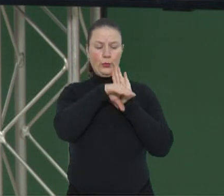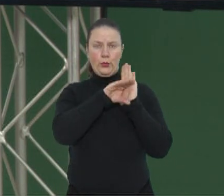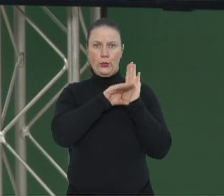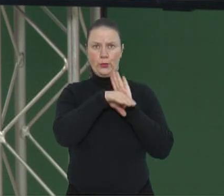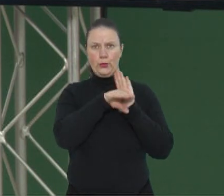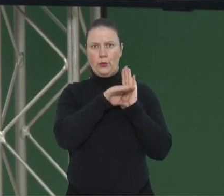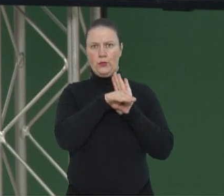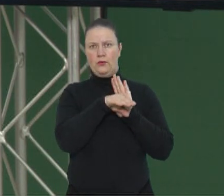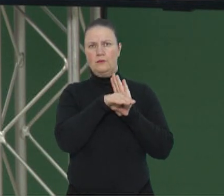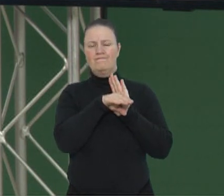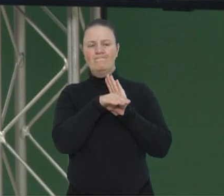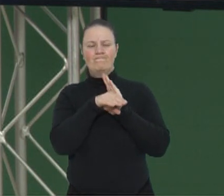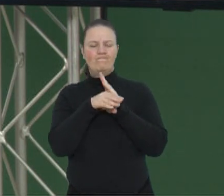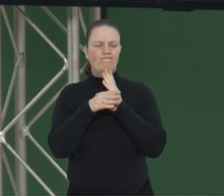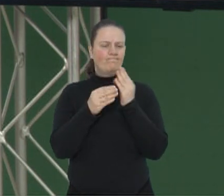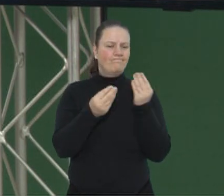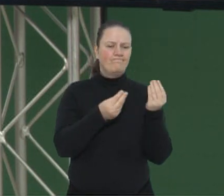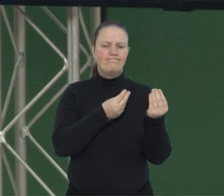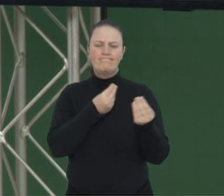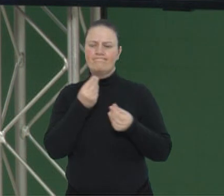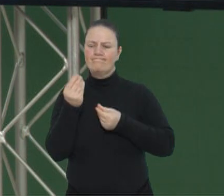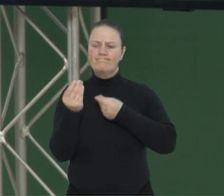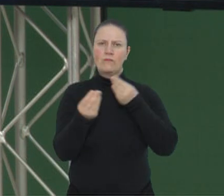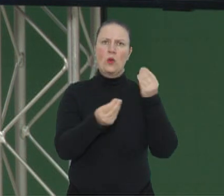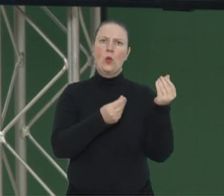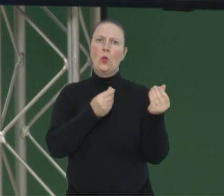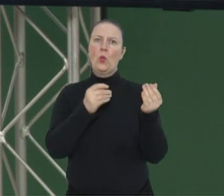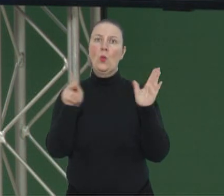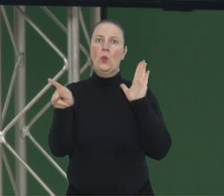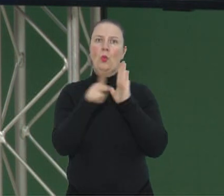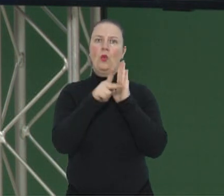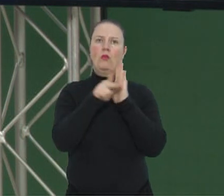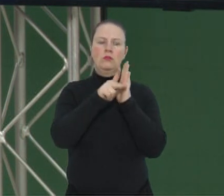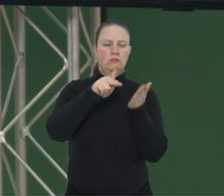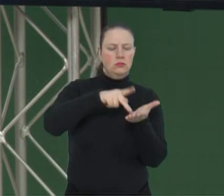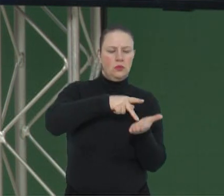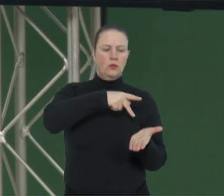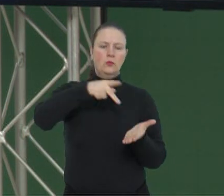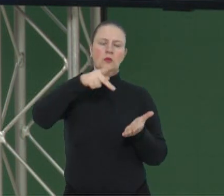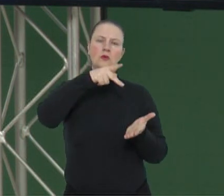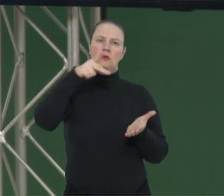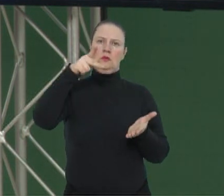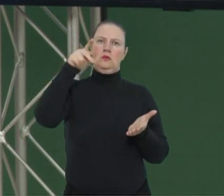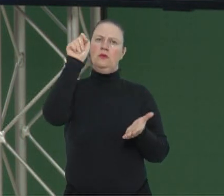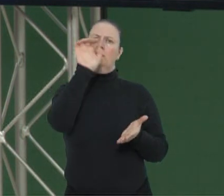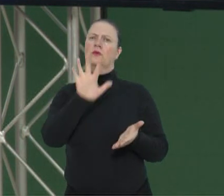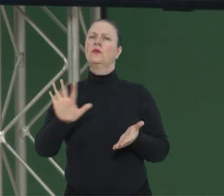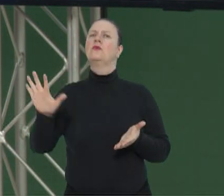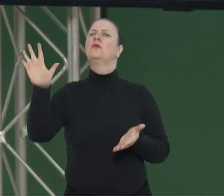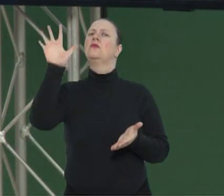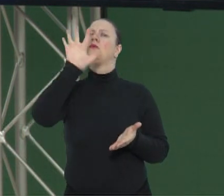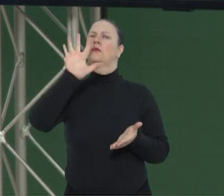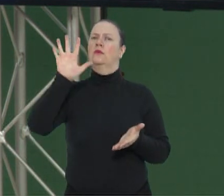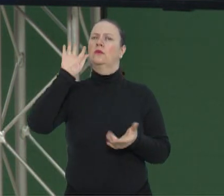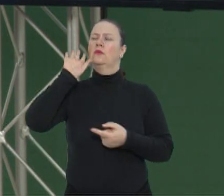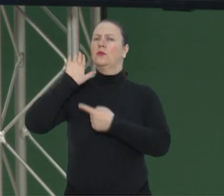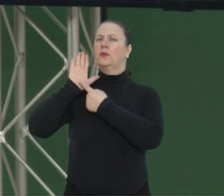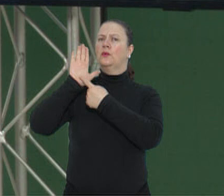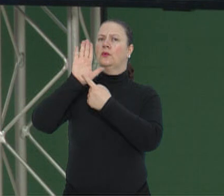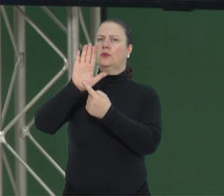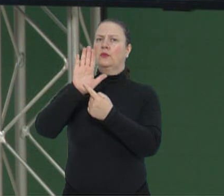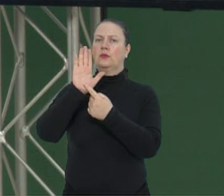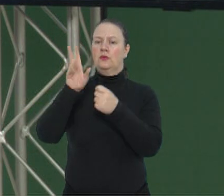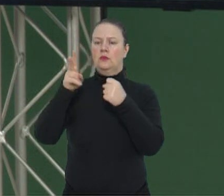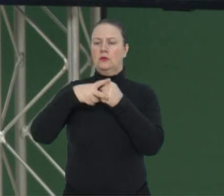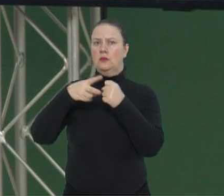quanto subjetivo, um conceito poético, figurado, né, atribuído aqui ao